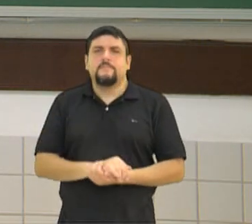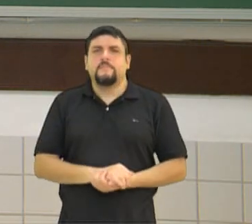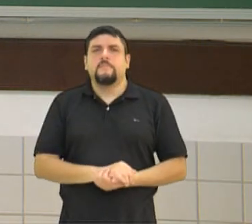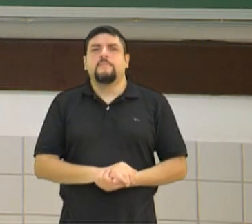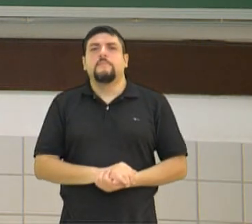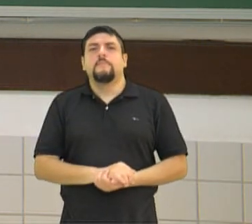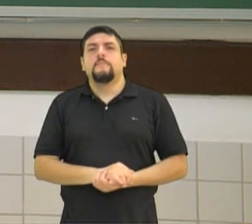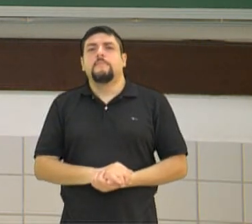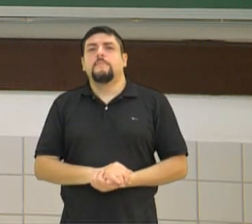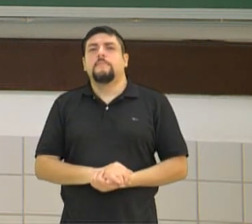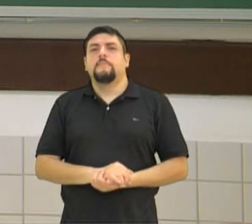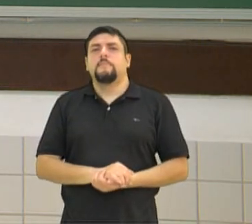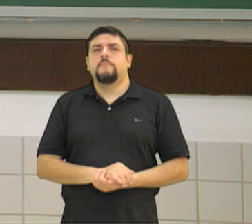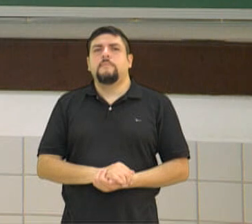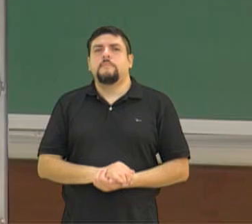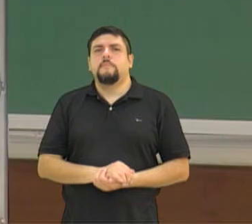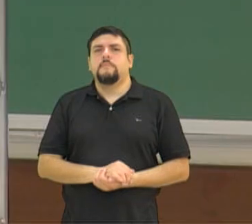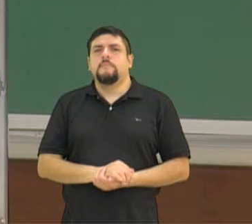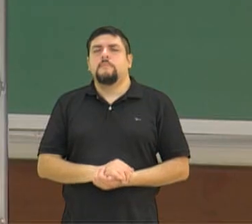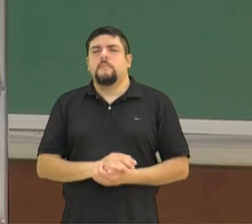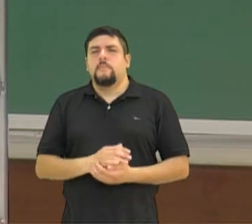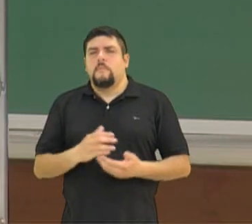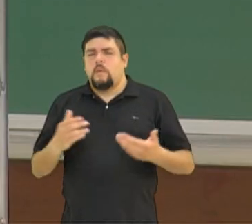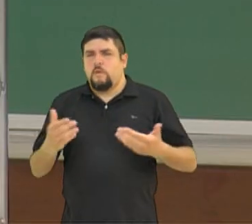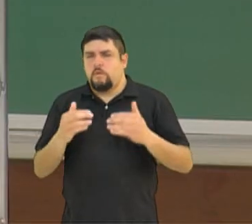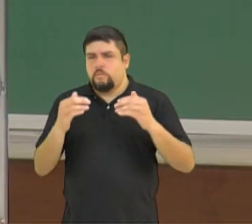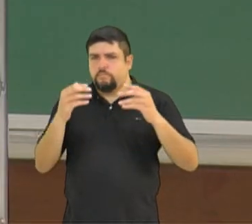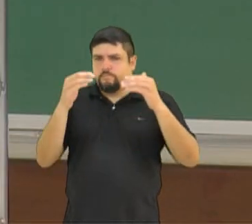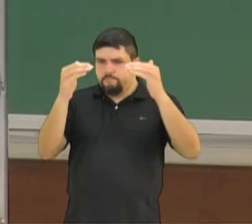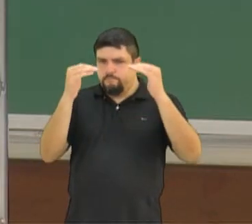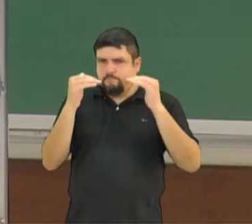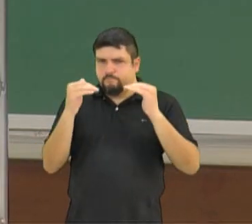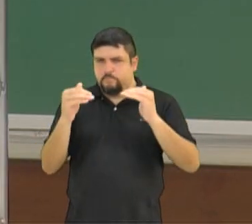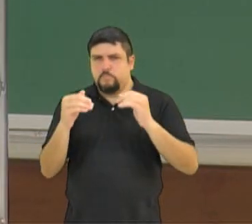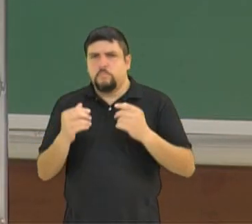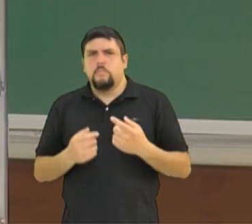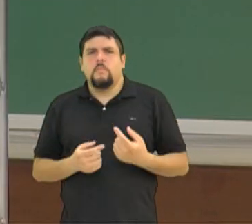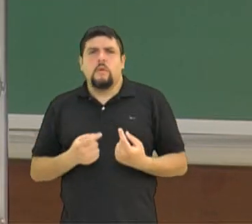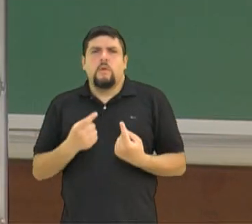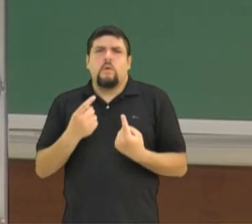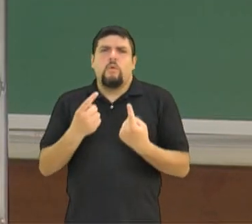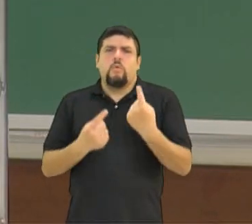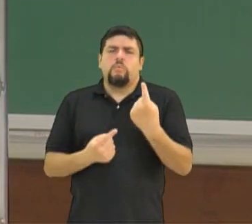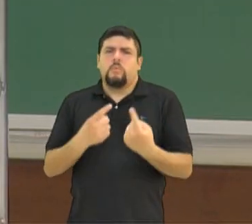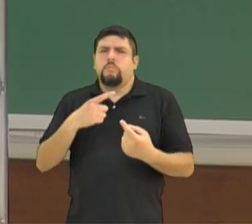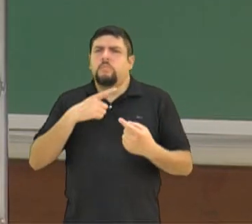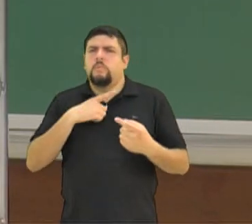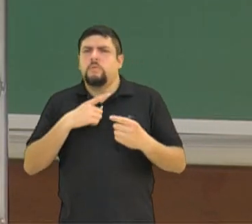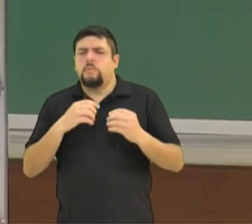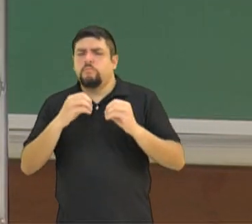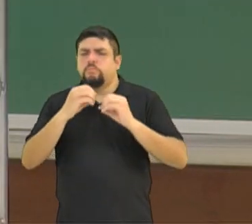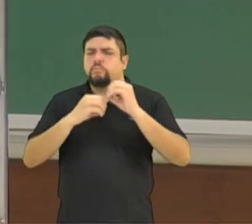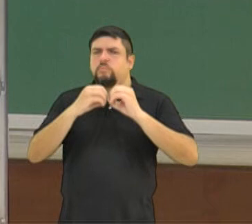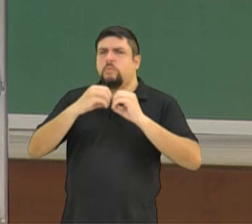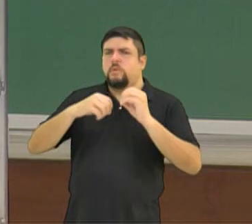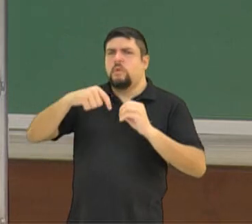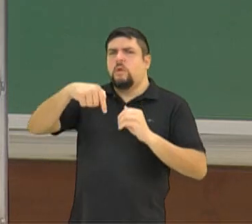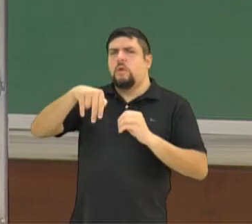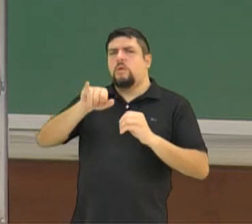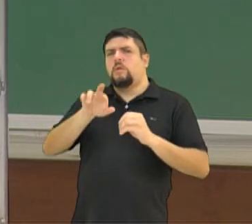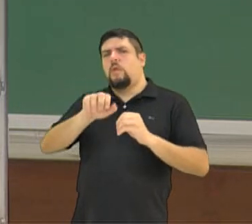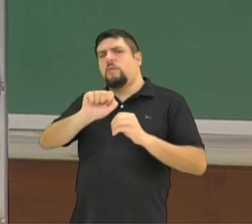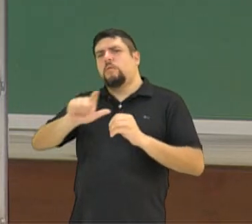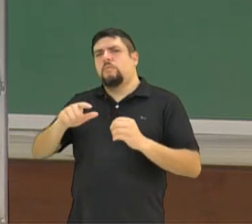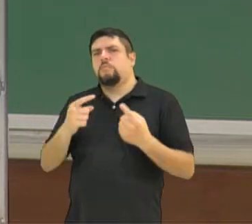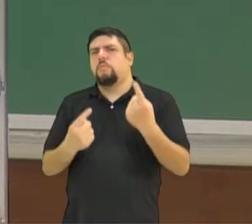então. O composto abaixo, então, que se apresenta como molécula quiral, qual é,